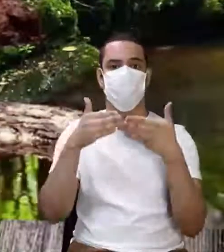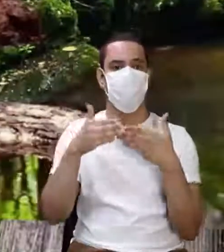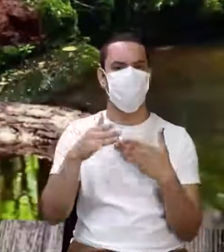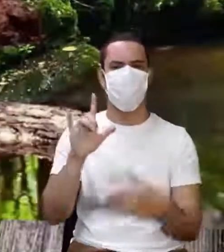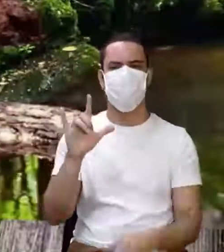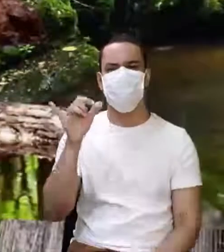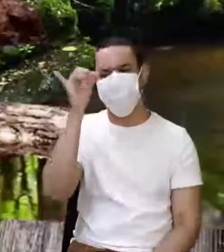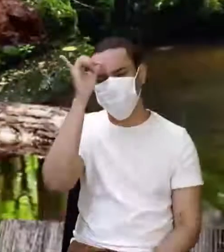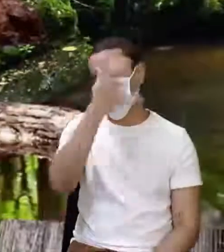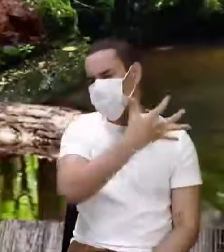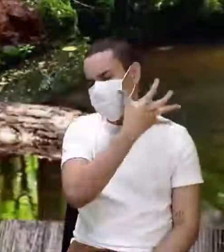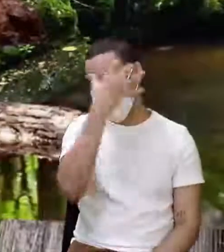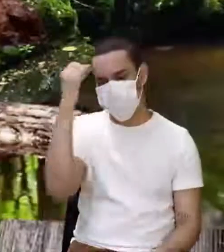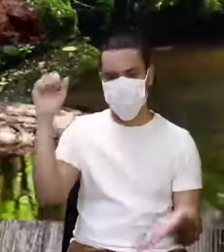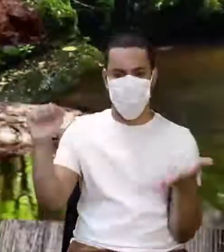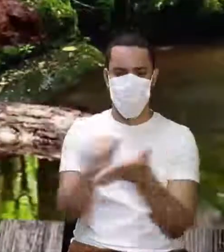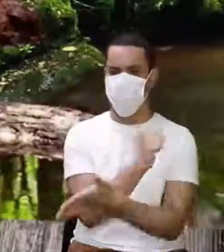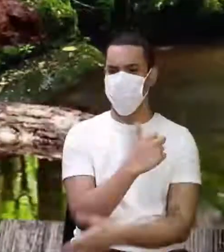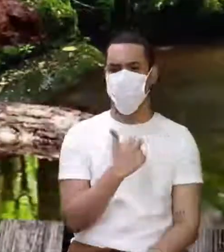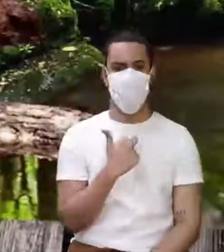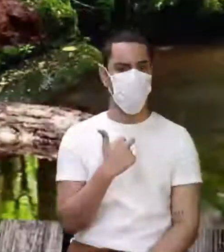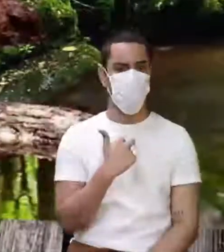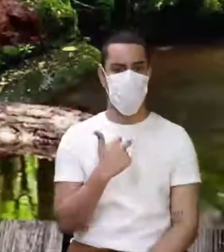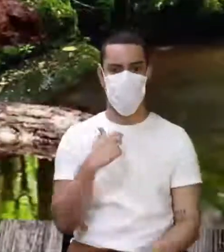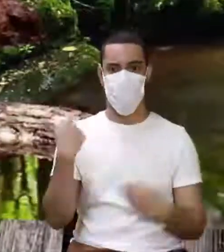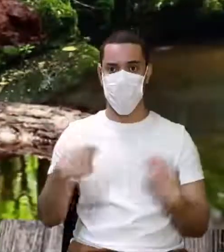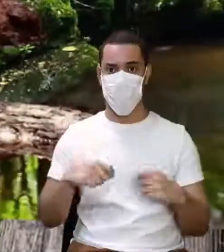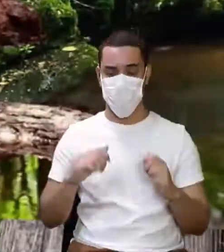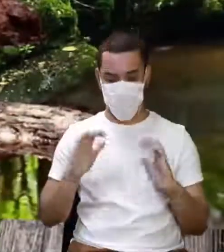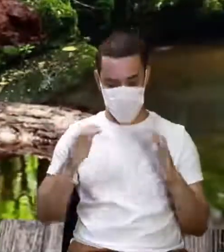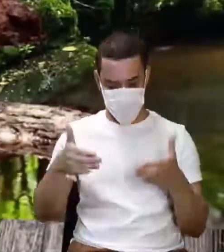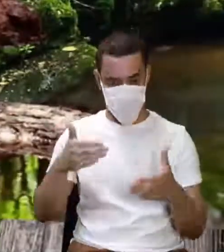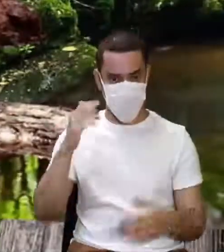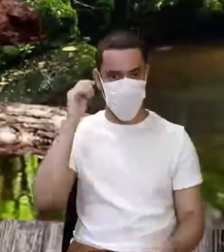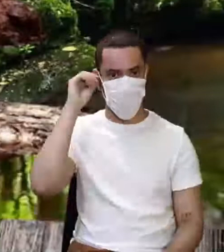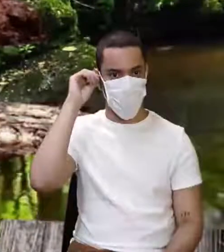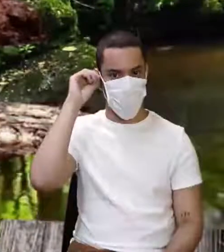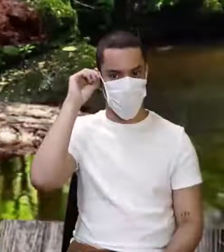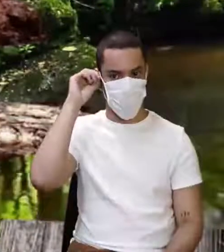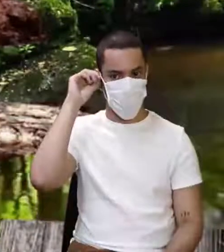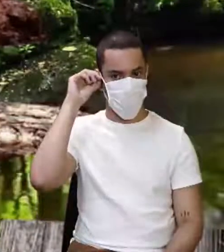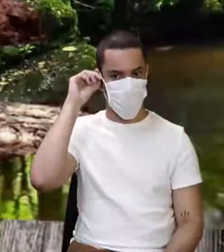se esqueça, não delete, tá? Conceitos de